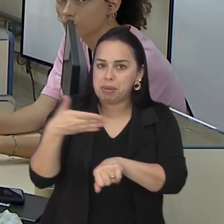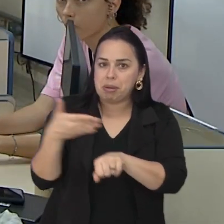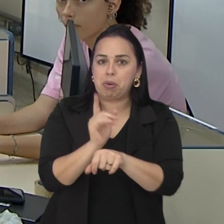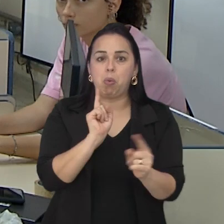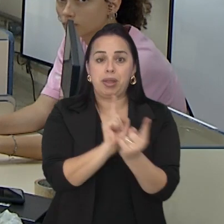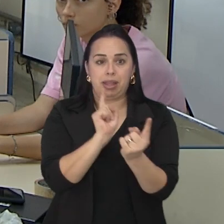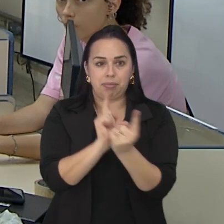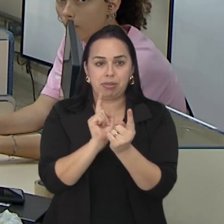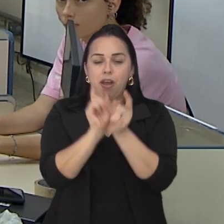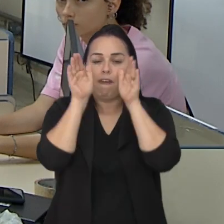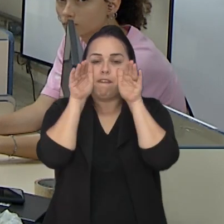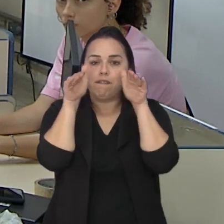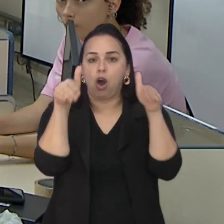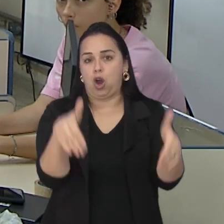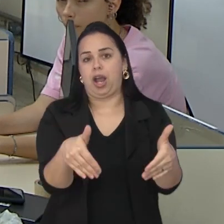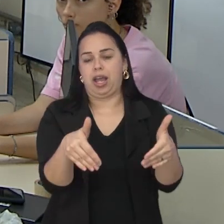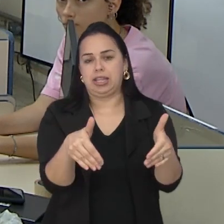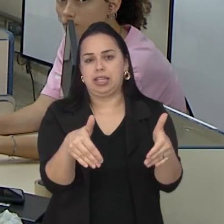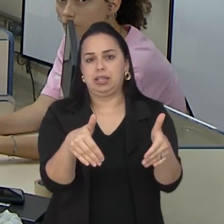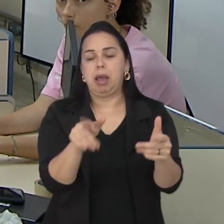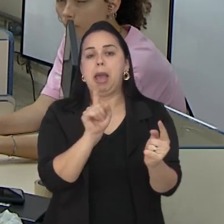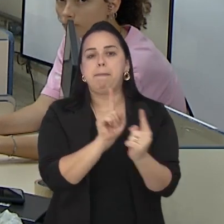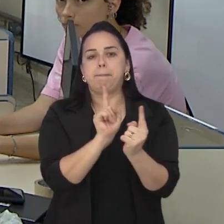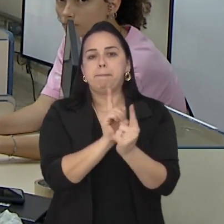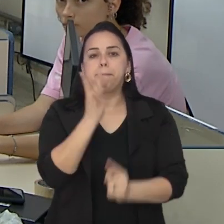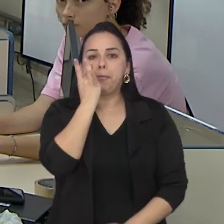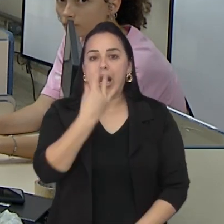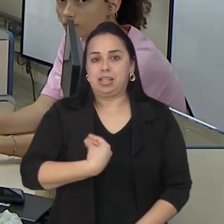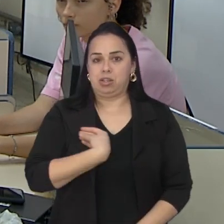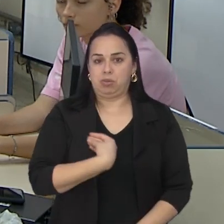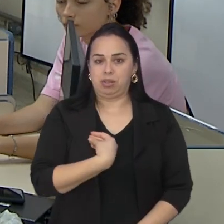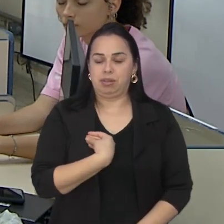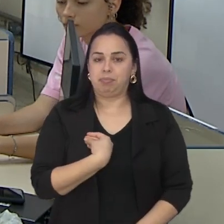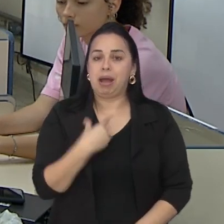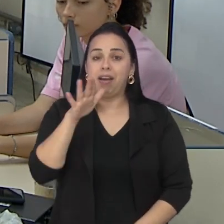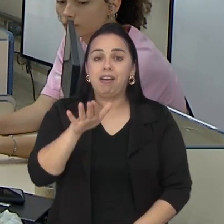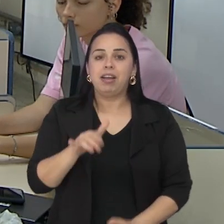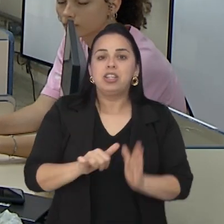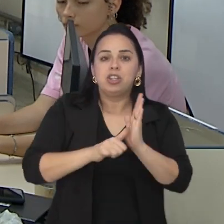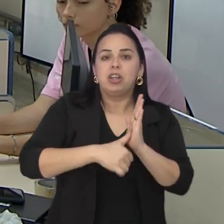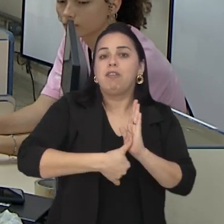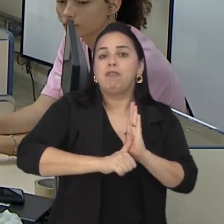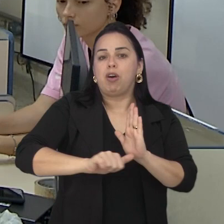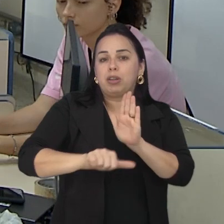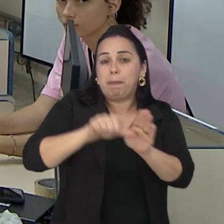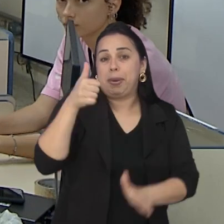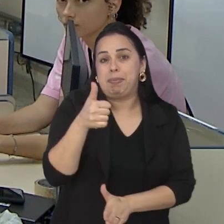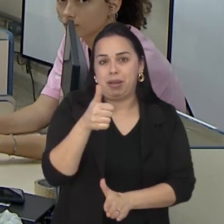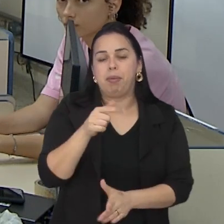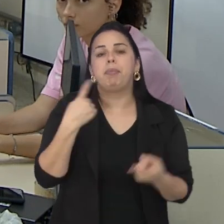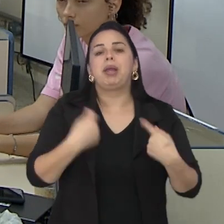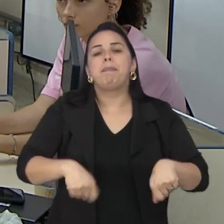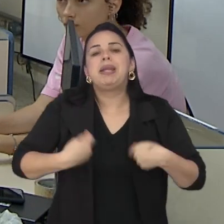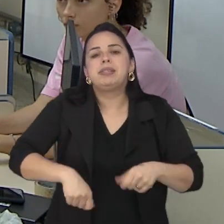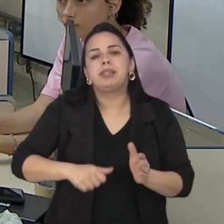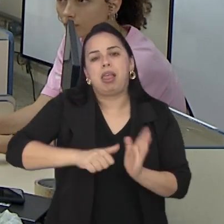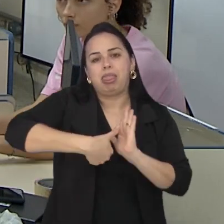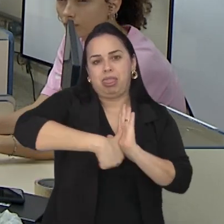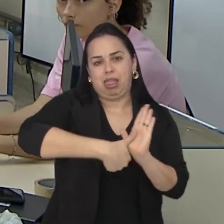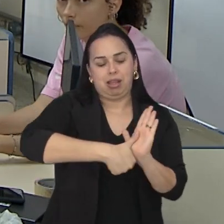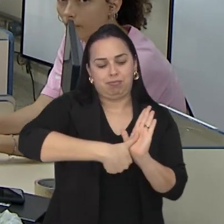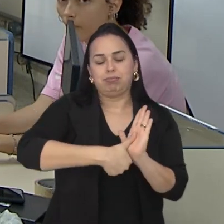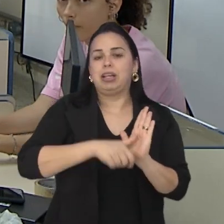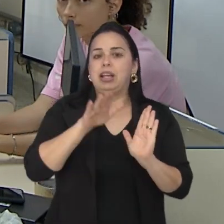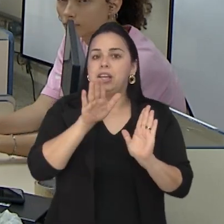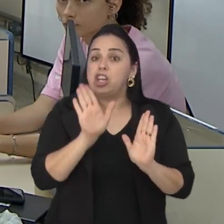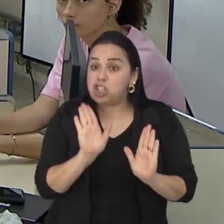o atendimento ele vai ser exclusivamente presencialmente para os primeiros títulos, porque é necessário colher a biometria. Para quem já